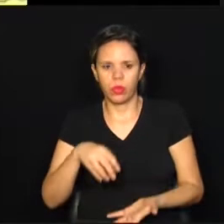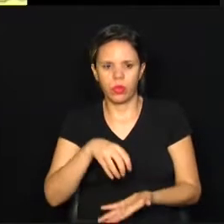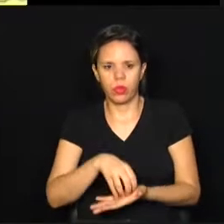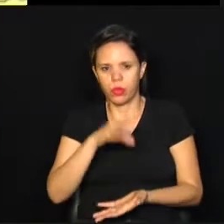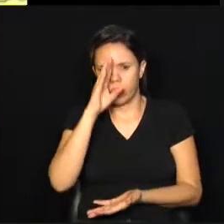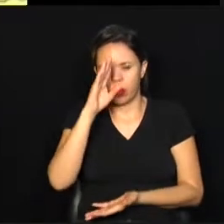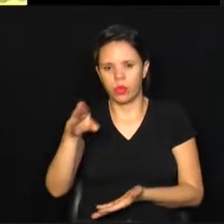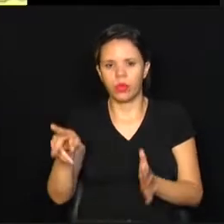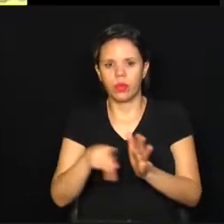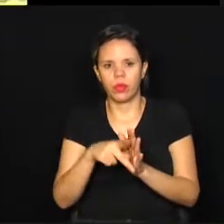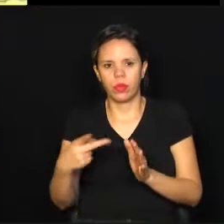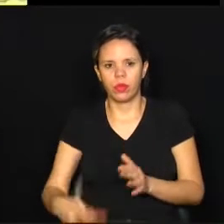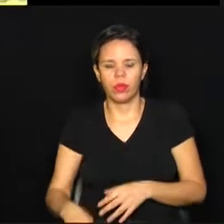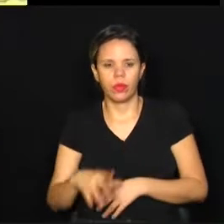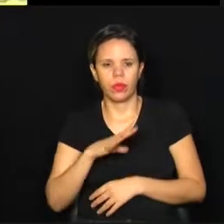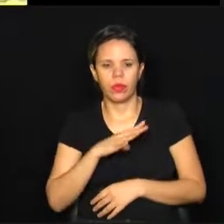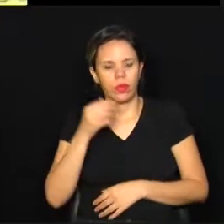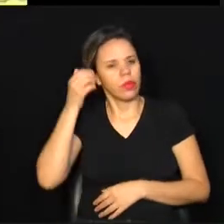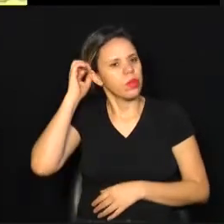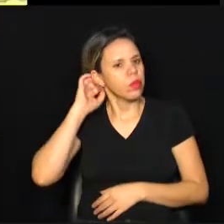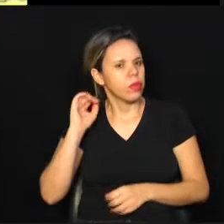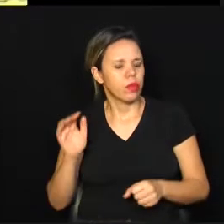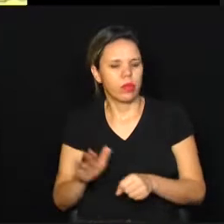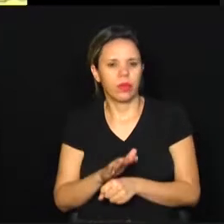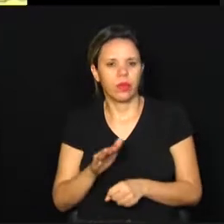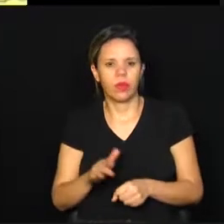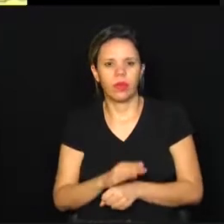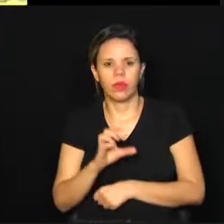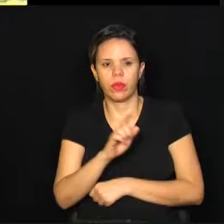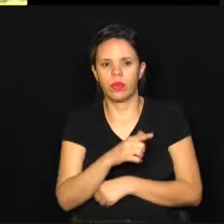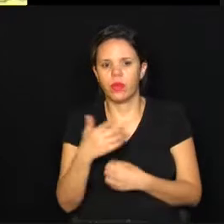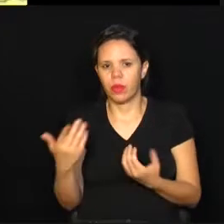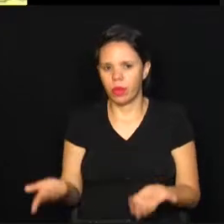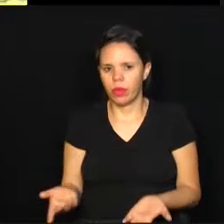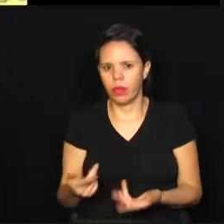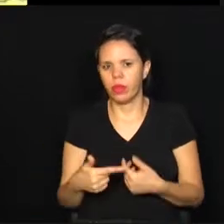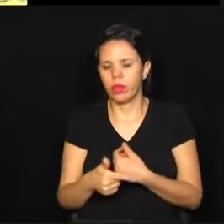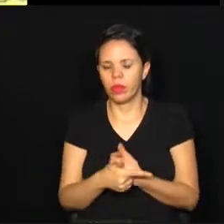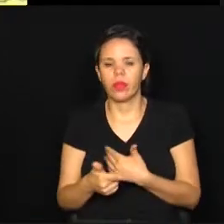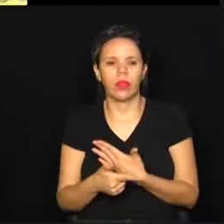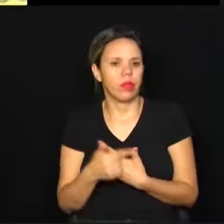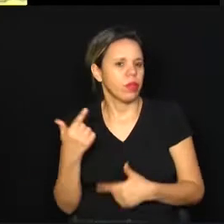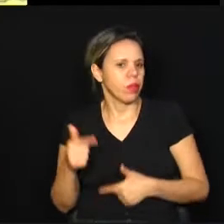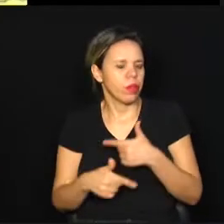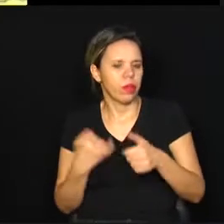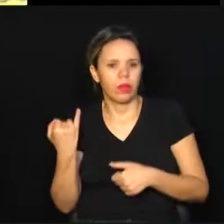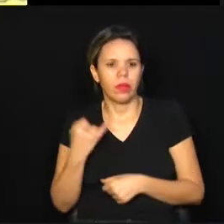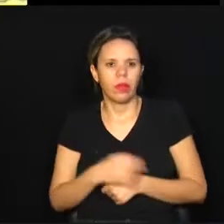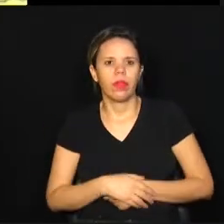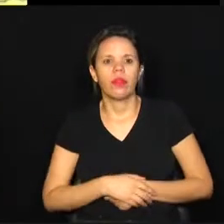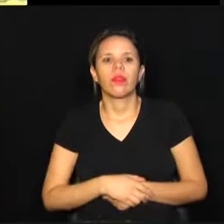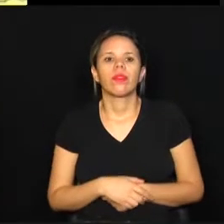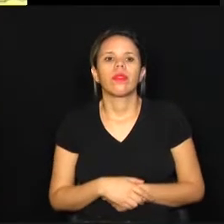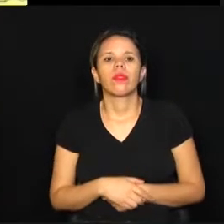próprio distrito, né? Então, preencher os vazios do Campo Grande é uma tarefa importantíssima. A gente tem